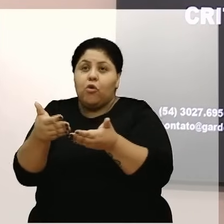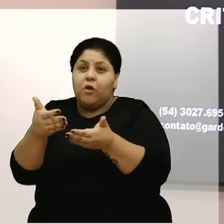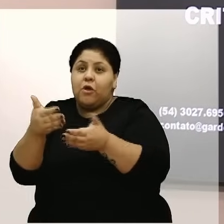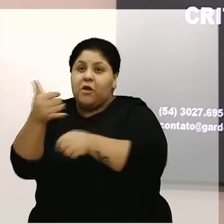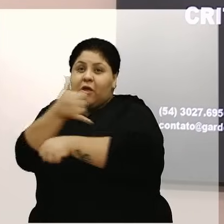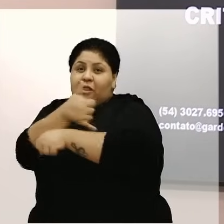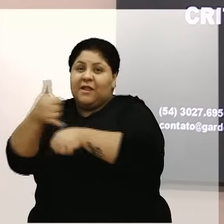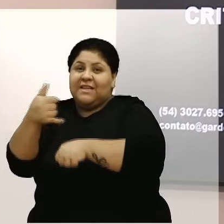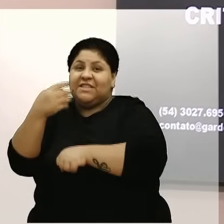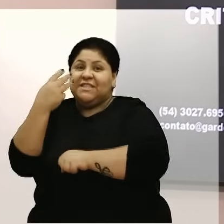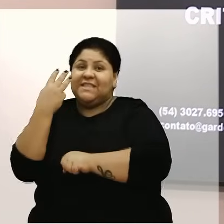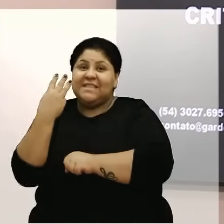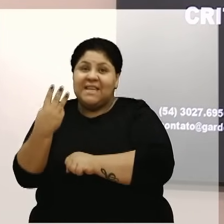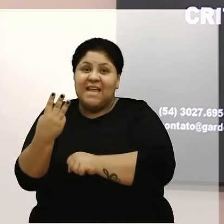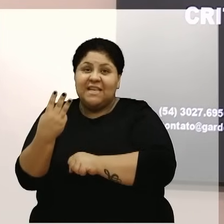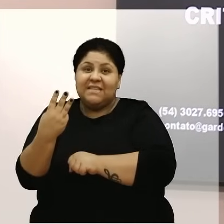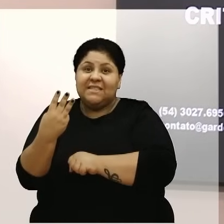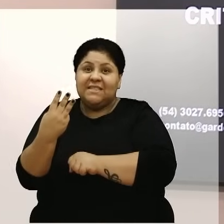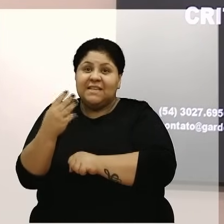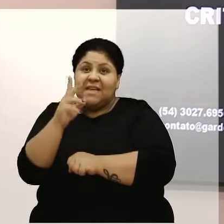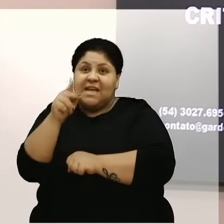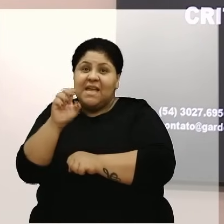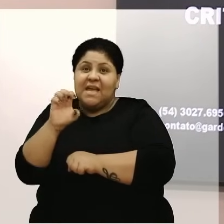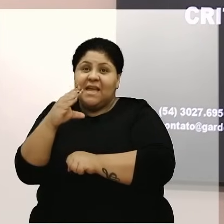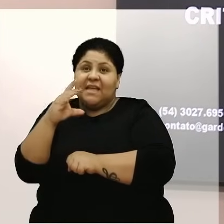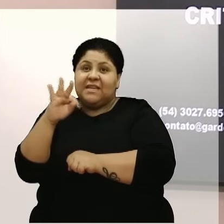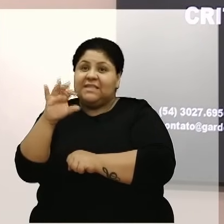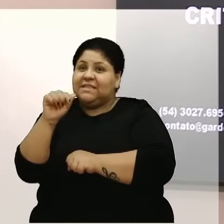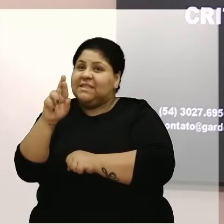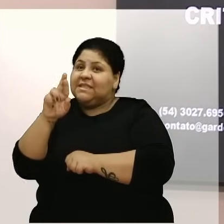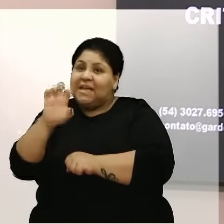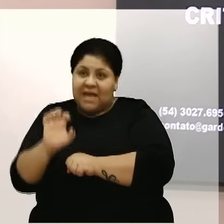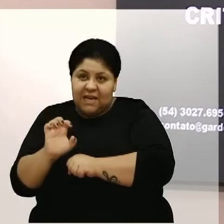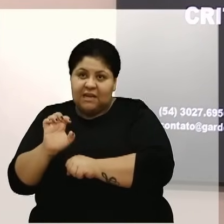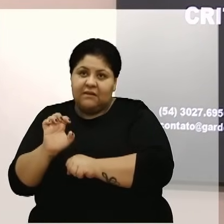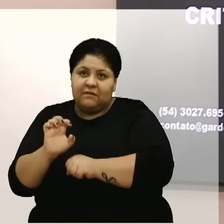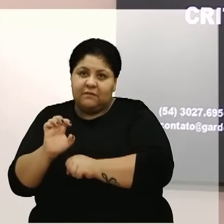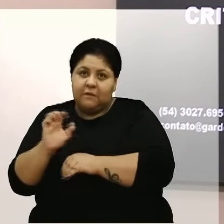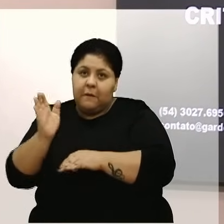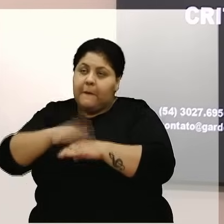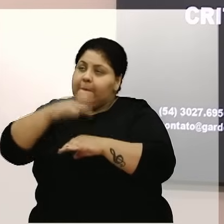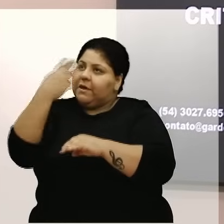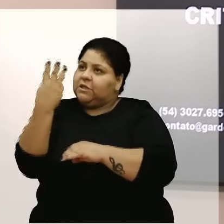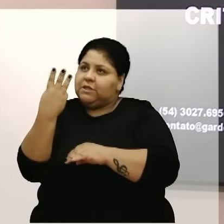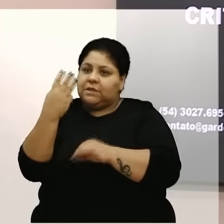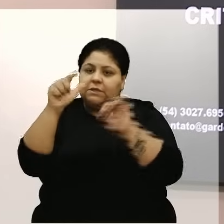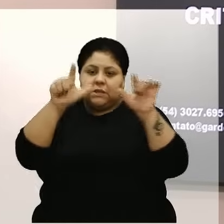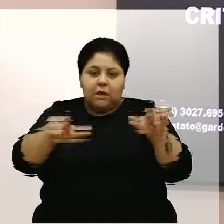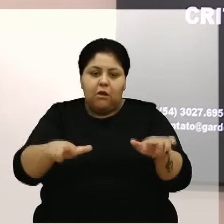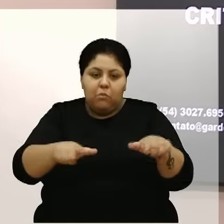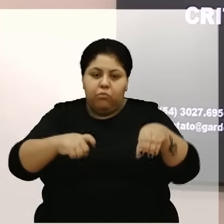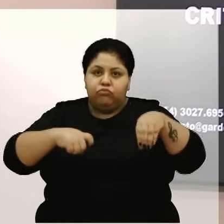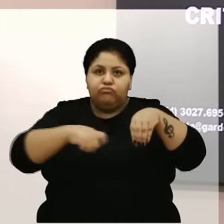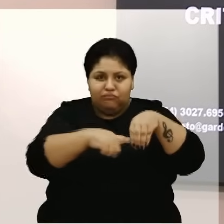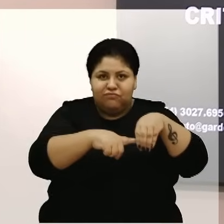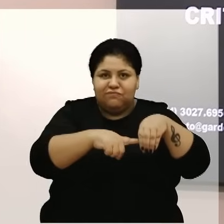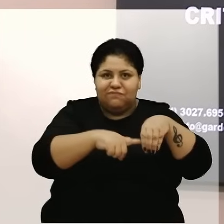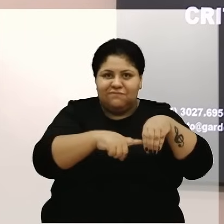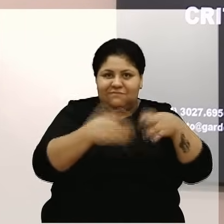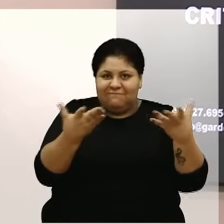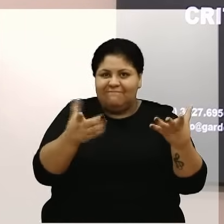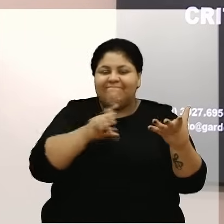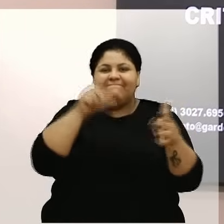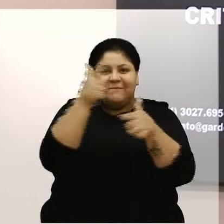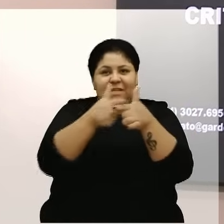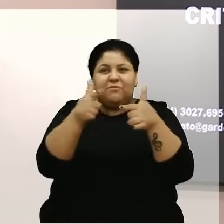3 hectares. Parece pouco, são 30 mil metros, não é tanto, são um pouco mais de 3 campos de futebol. Nós temos um problema que é o característico da